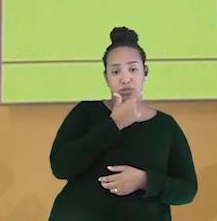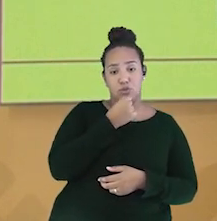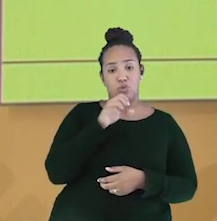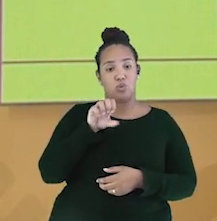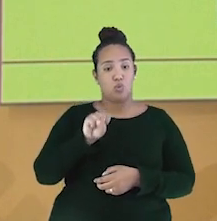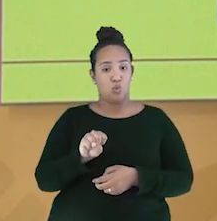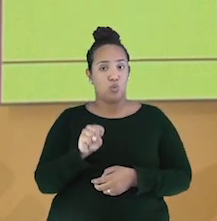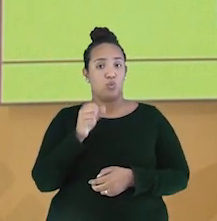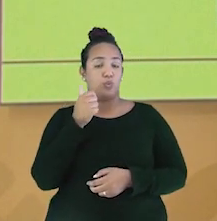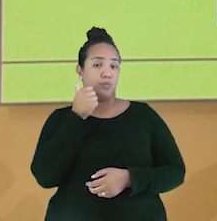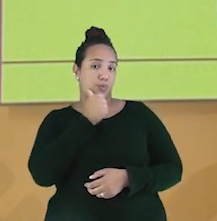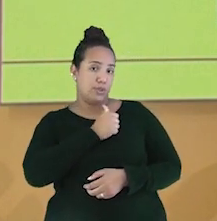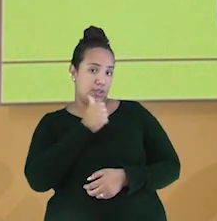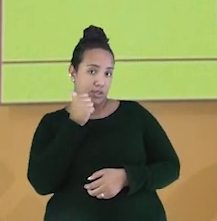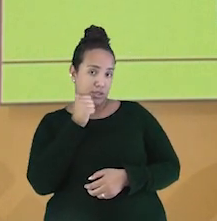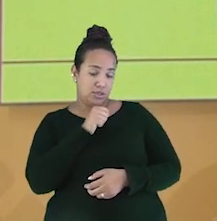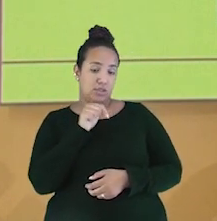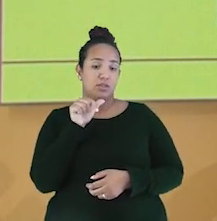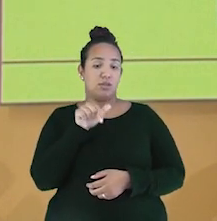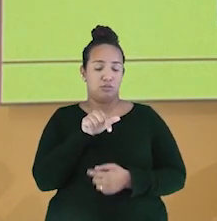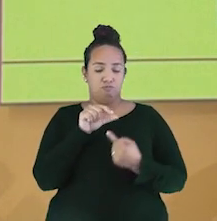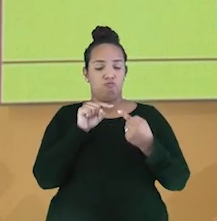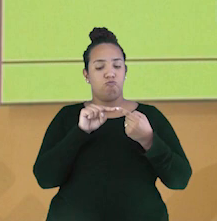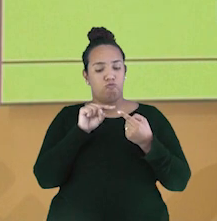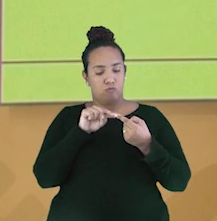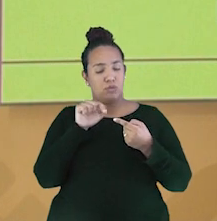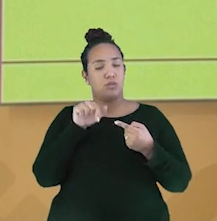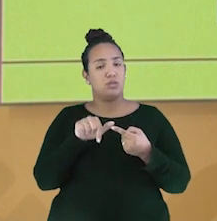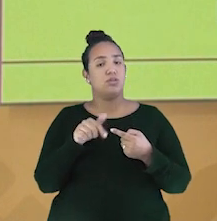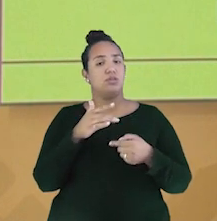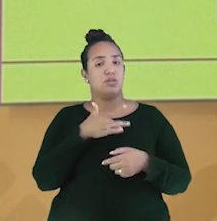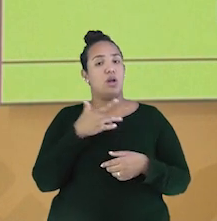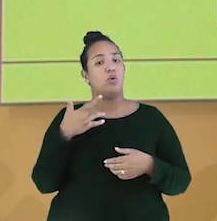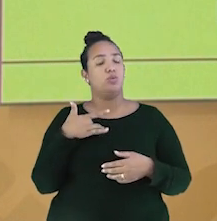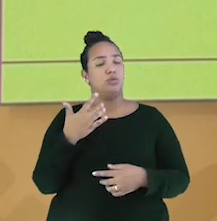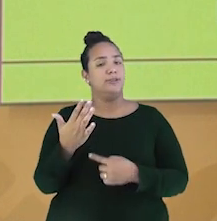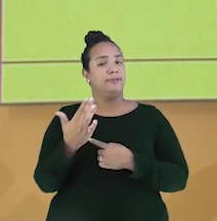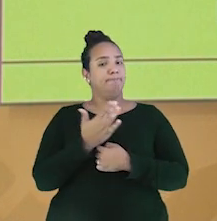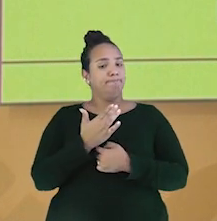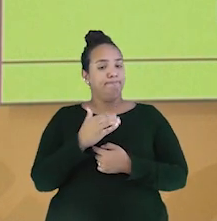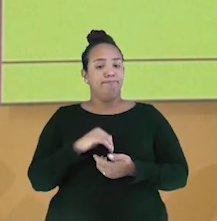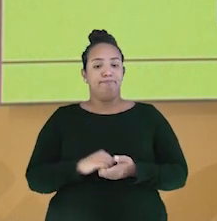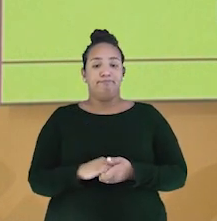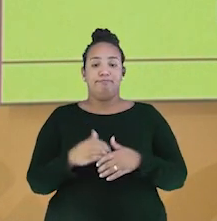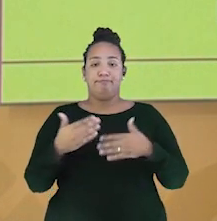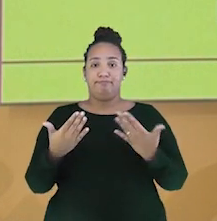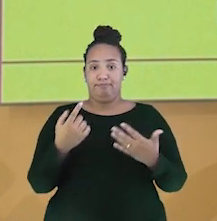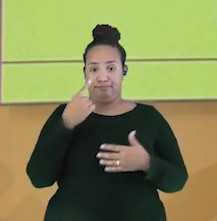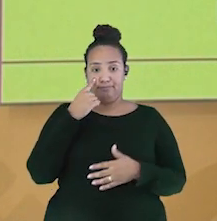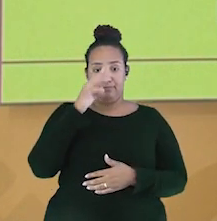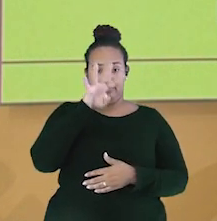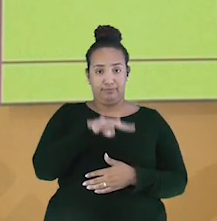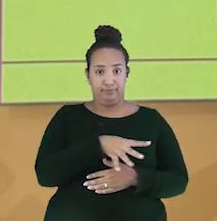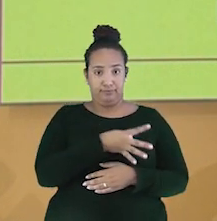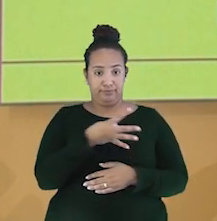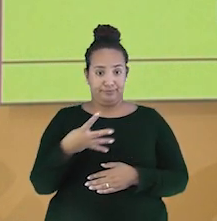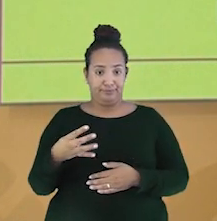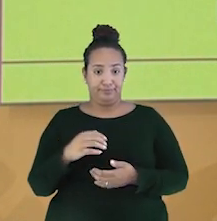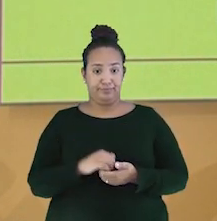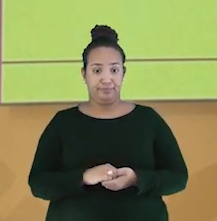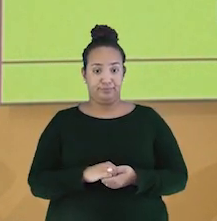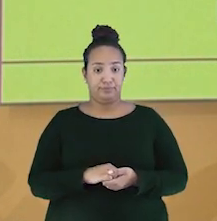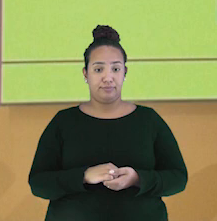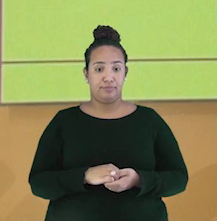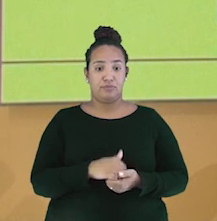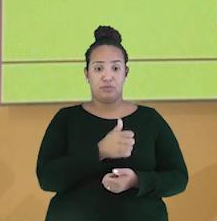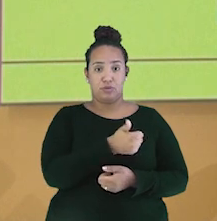meninas consideram esses alimentos mais saudáveis observando a tabela podemos ver que 12 meninos